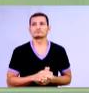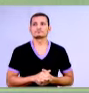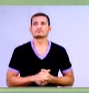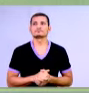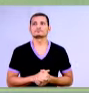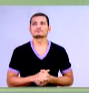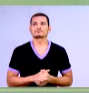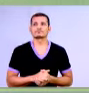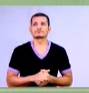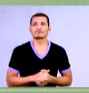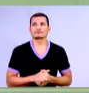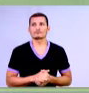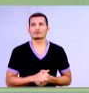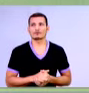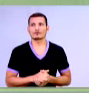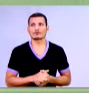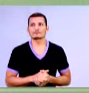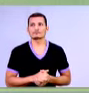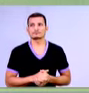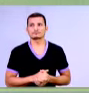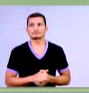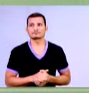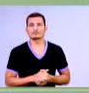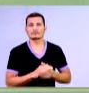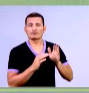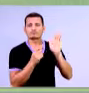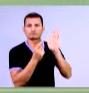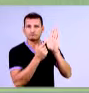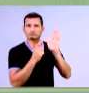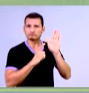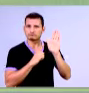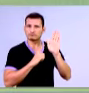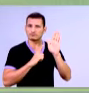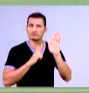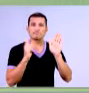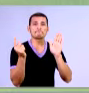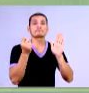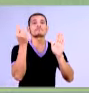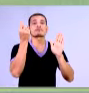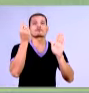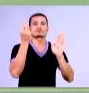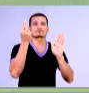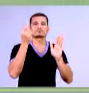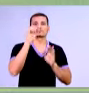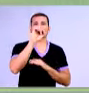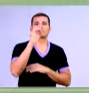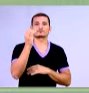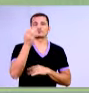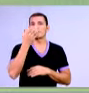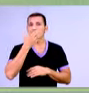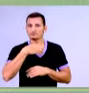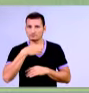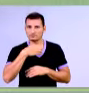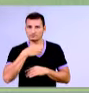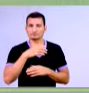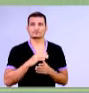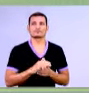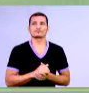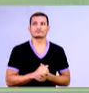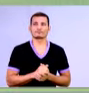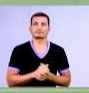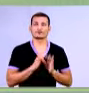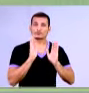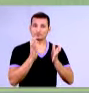temos uma das primeiras versões da Apple, dos sistemas operacionais da Apple, né, que